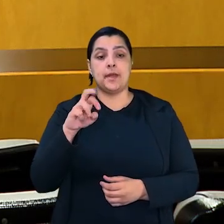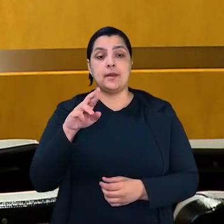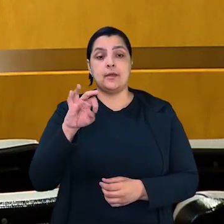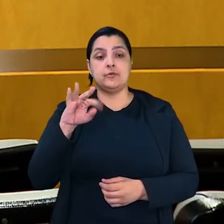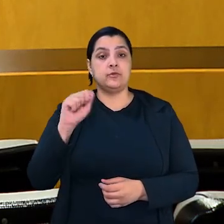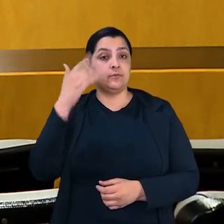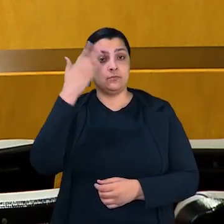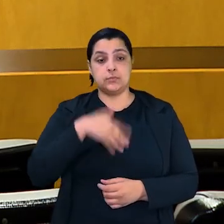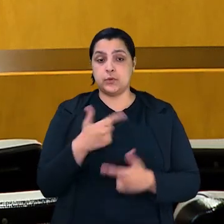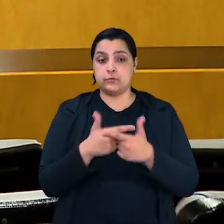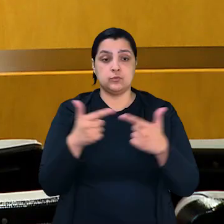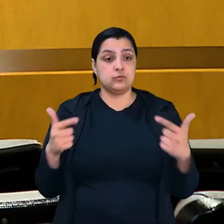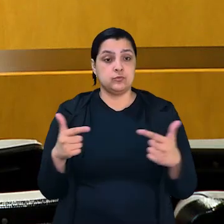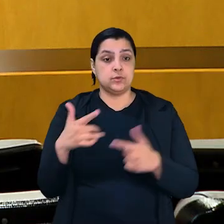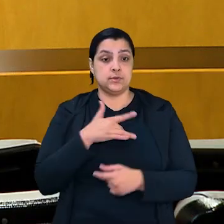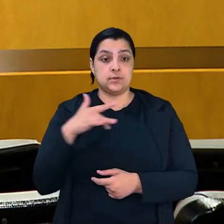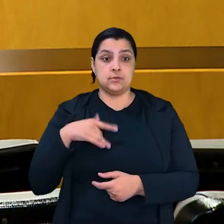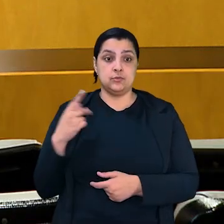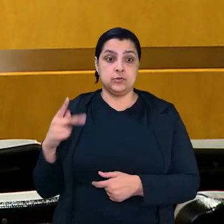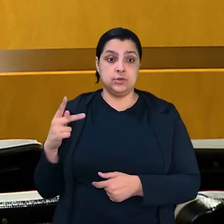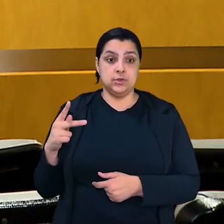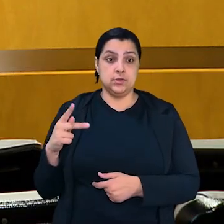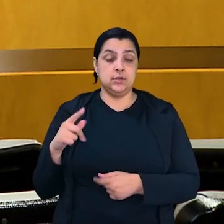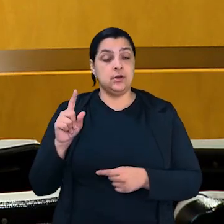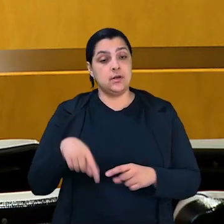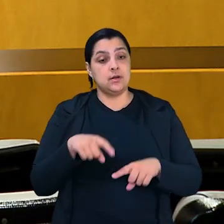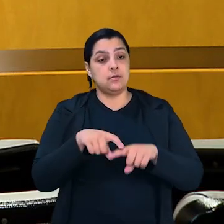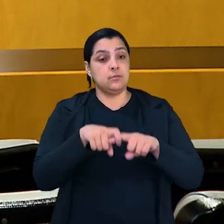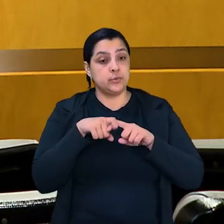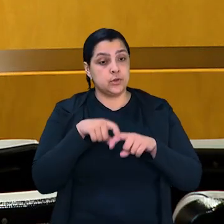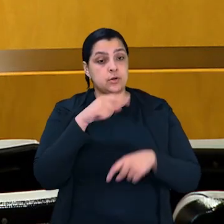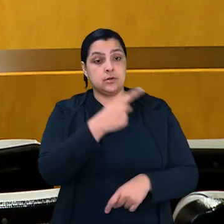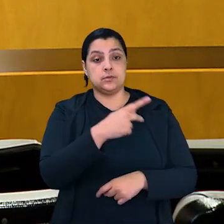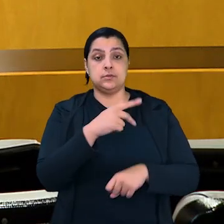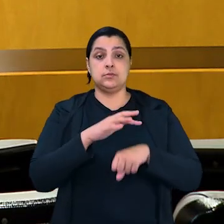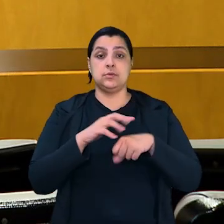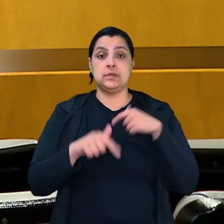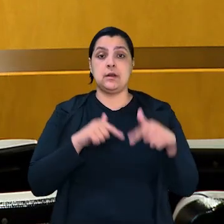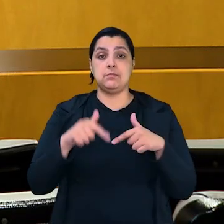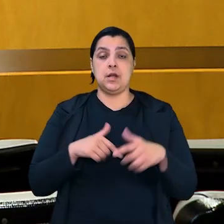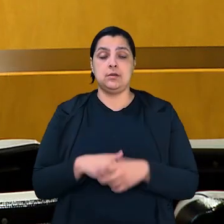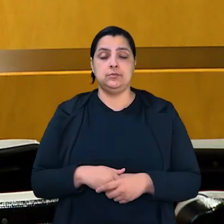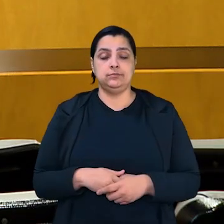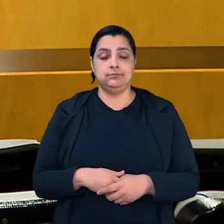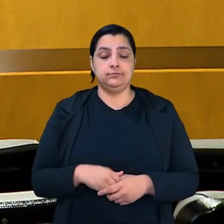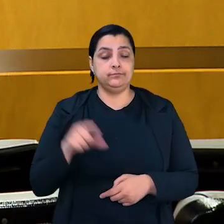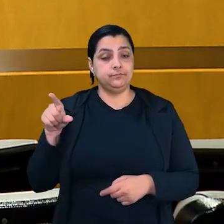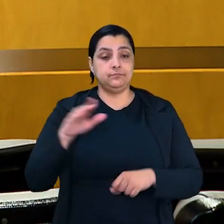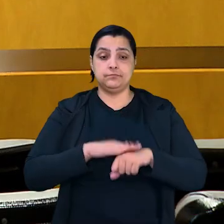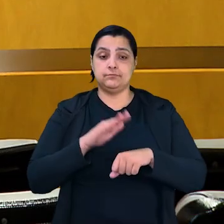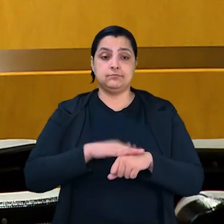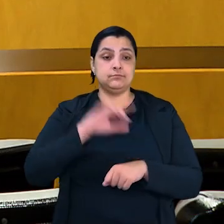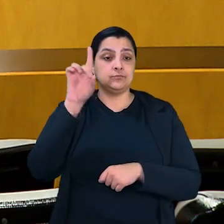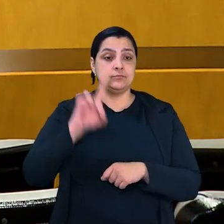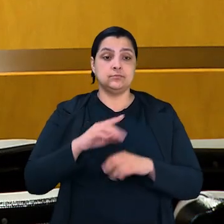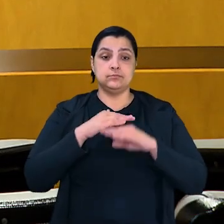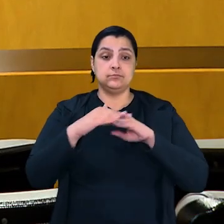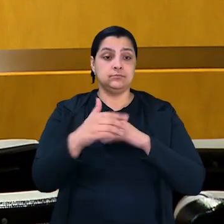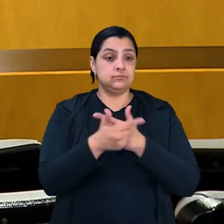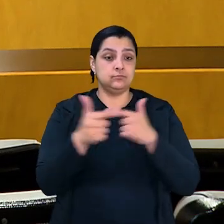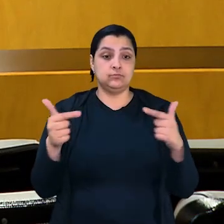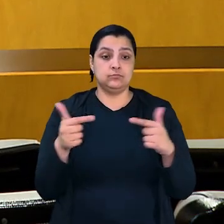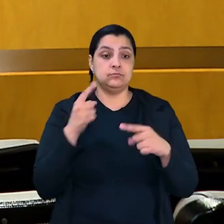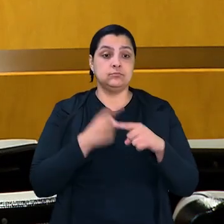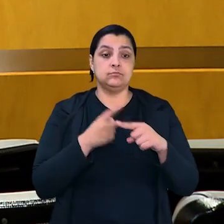cooperativa sustentou que não havia prova de que a saúde do empregado havia sido afetada pelo trabalho e que o operador não tinha